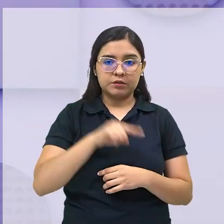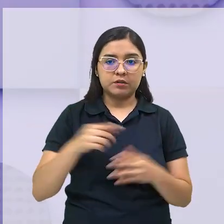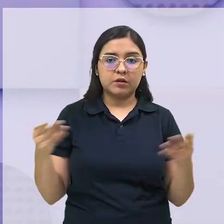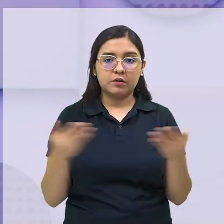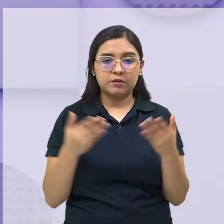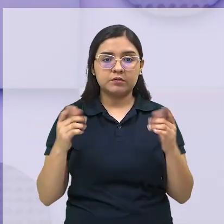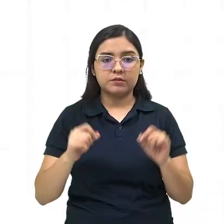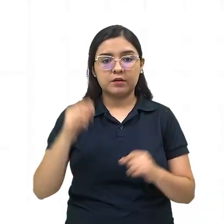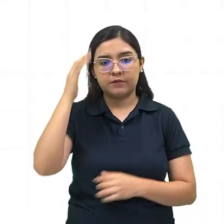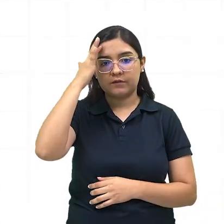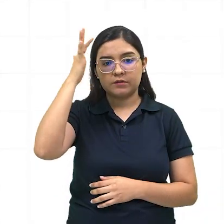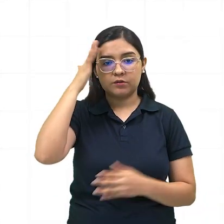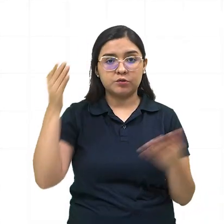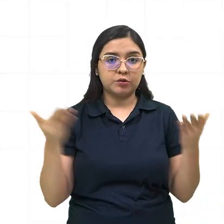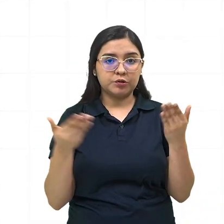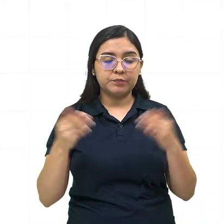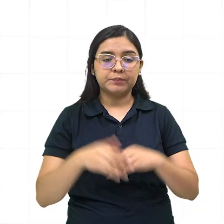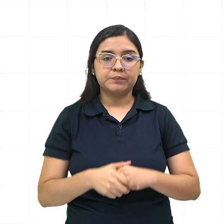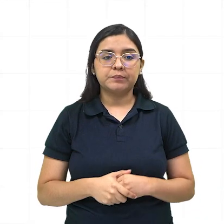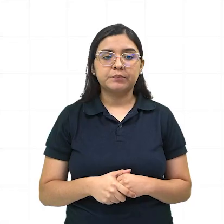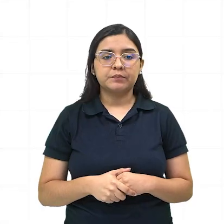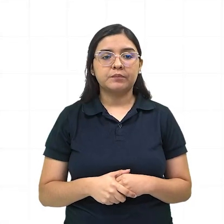ficasse com essa reflexão de hoje.